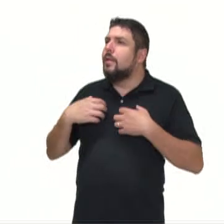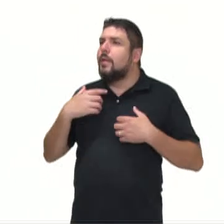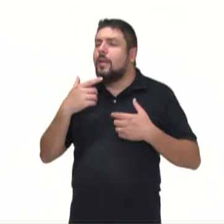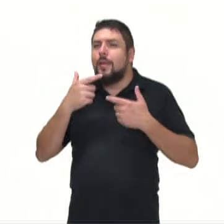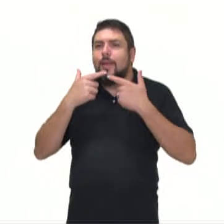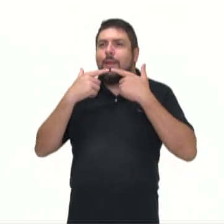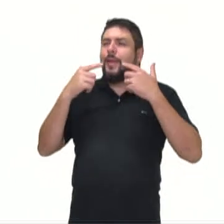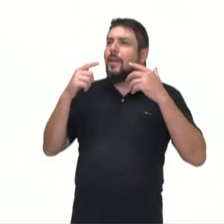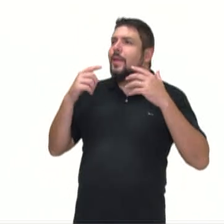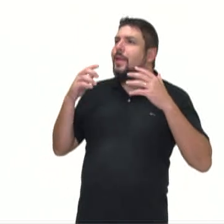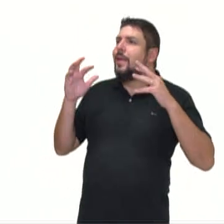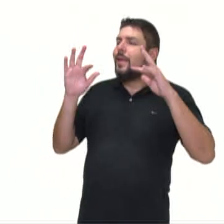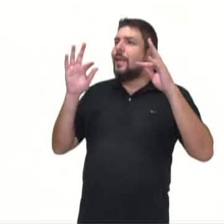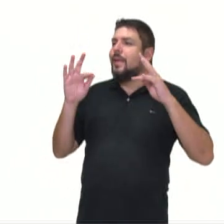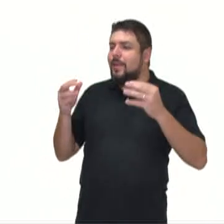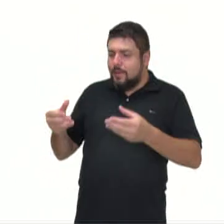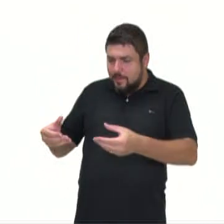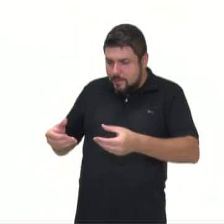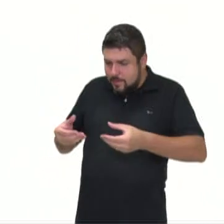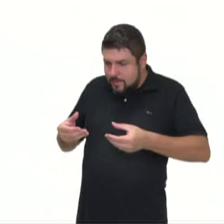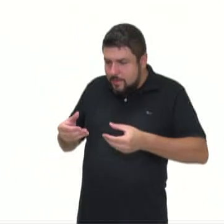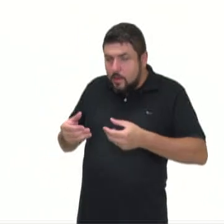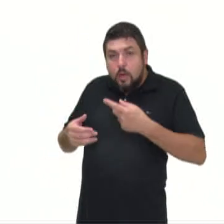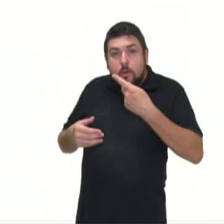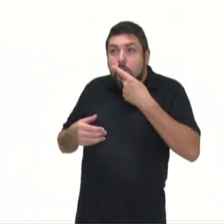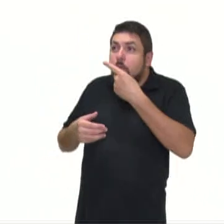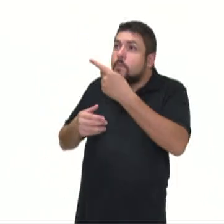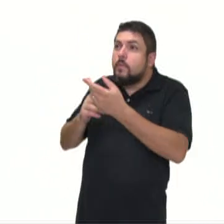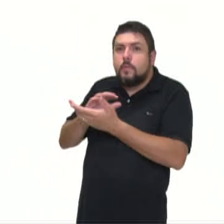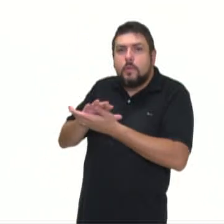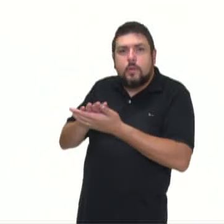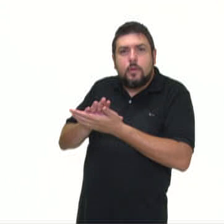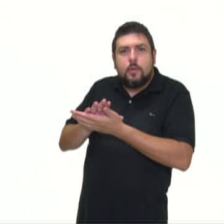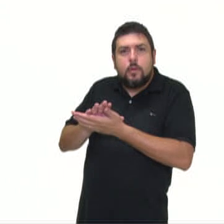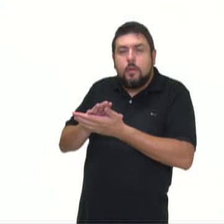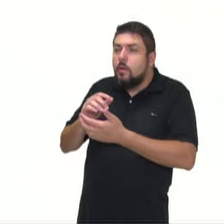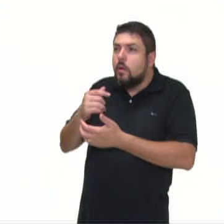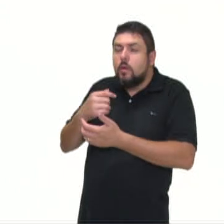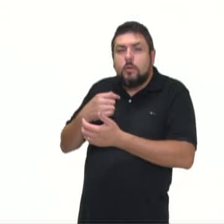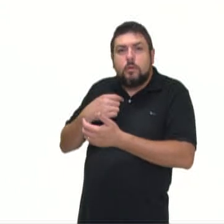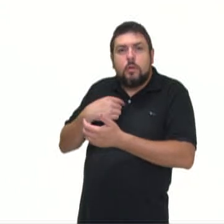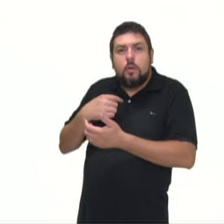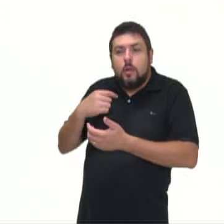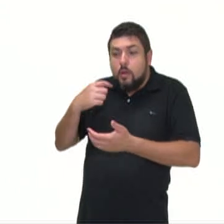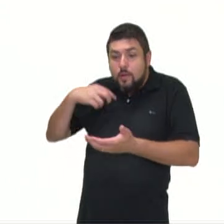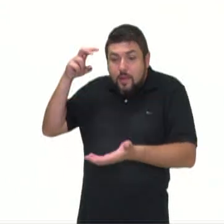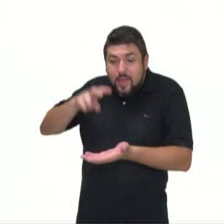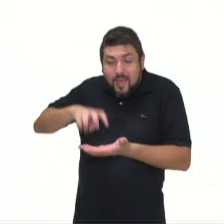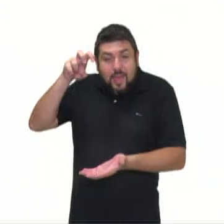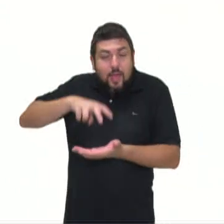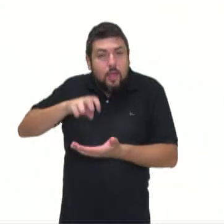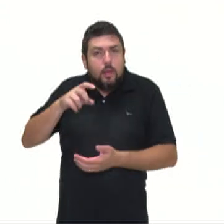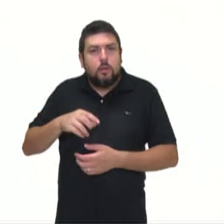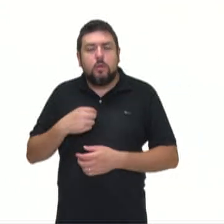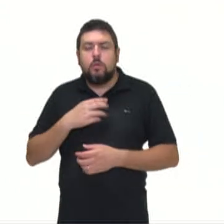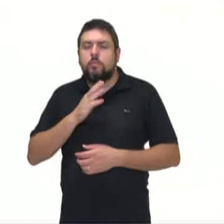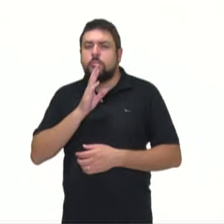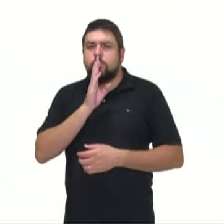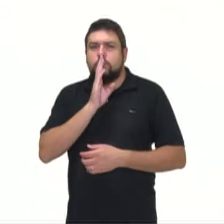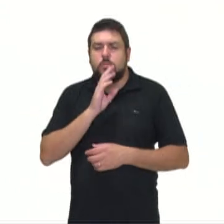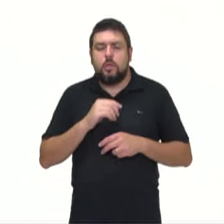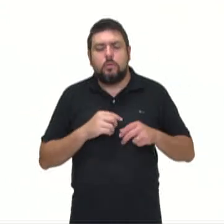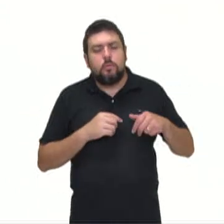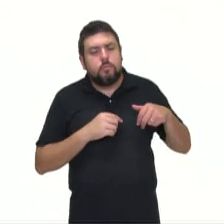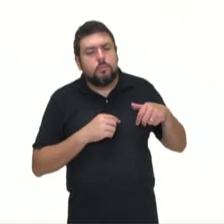mão. Acho que eu não disse nada. Peguei o livro. Não saí pulando como sempre. Saí andando bem